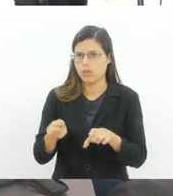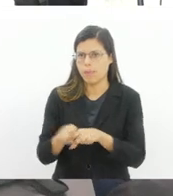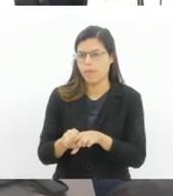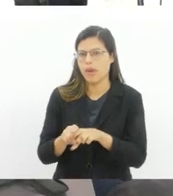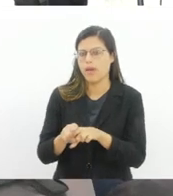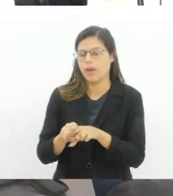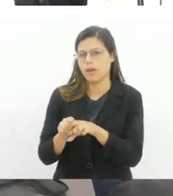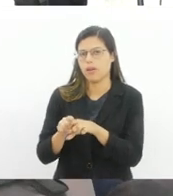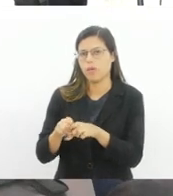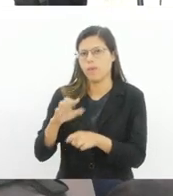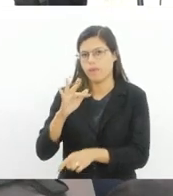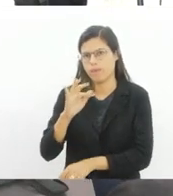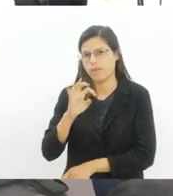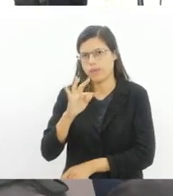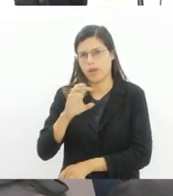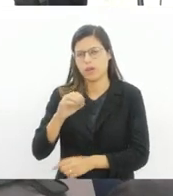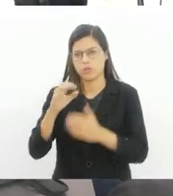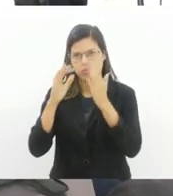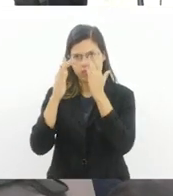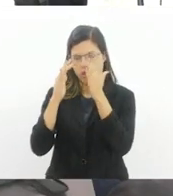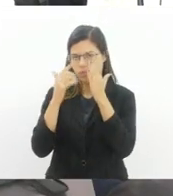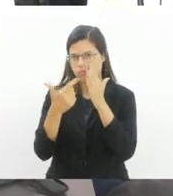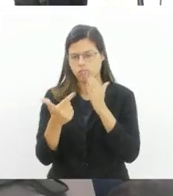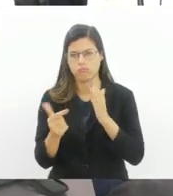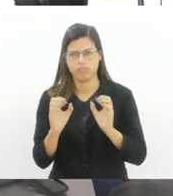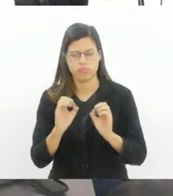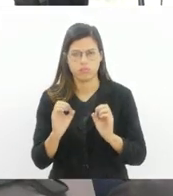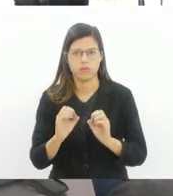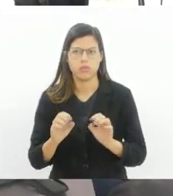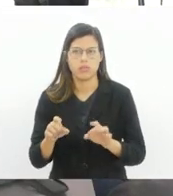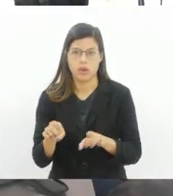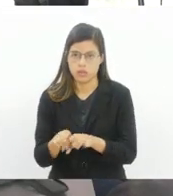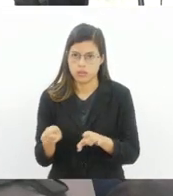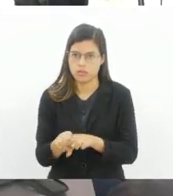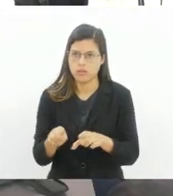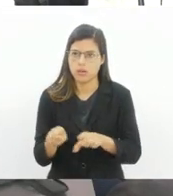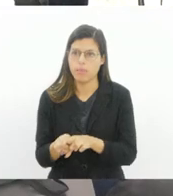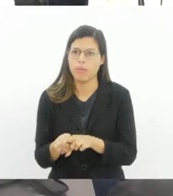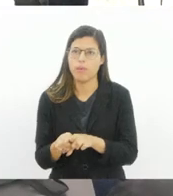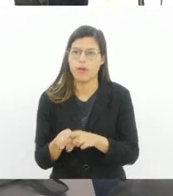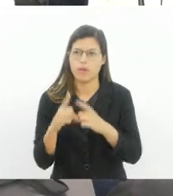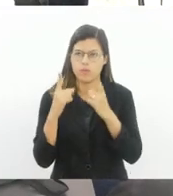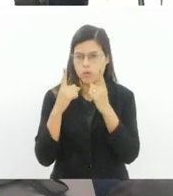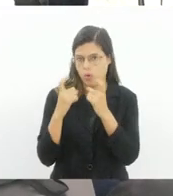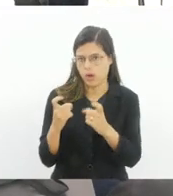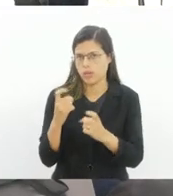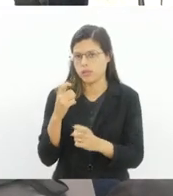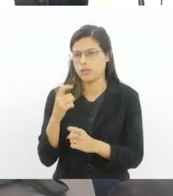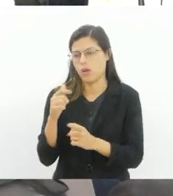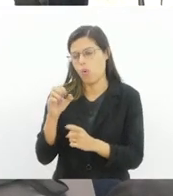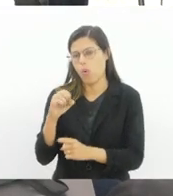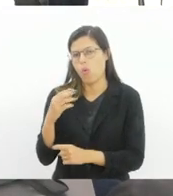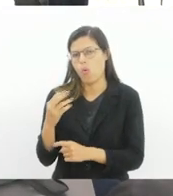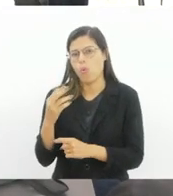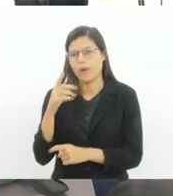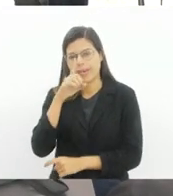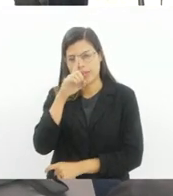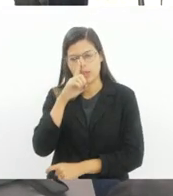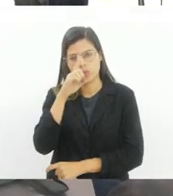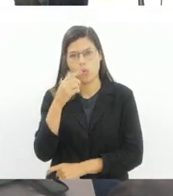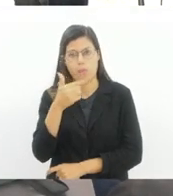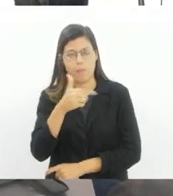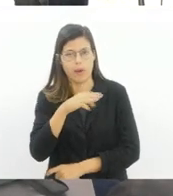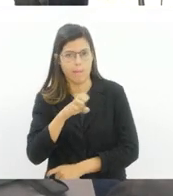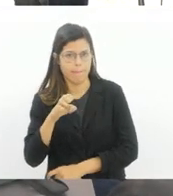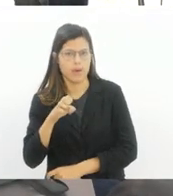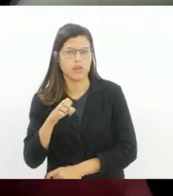mãe. Mas violência sexual desde 1940 está previsto no nosso código, sem limitação de idade